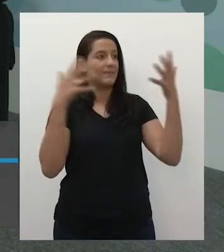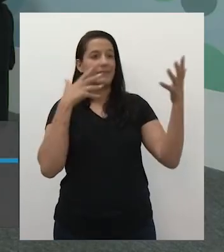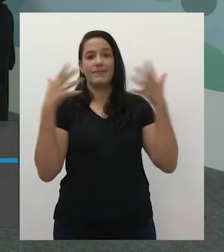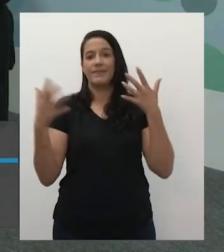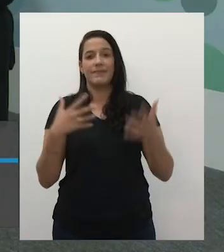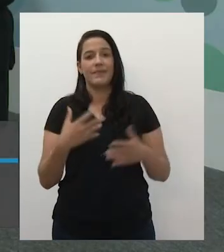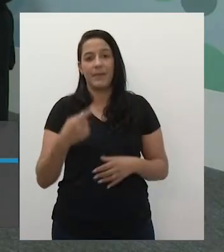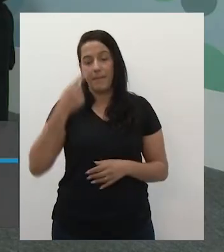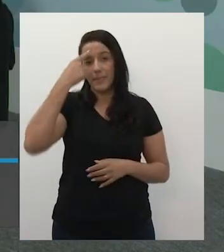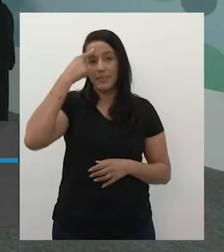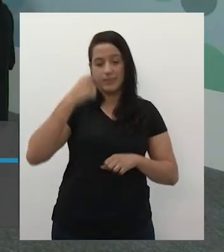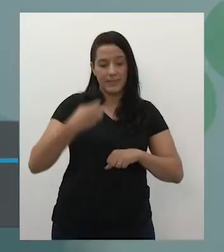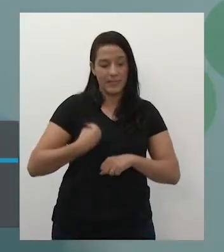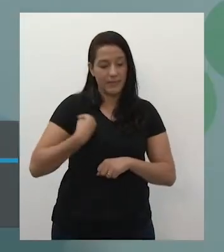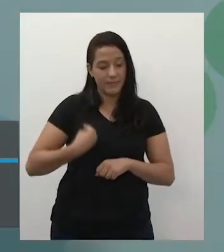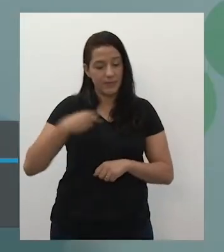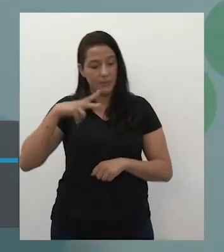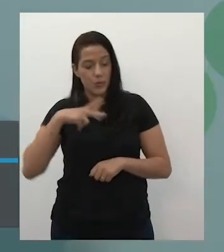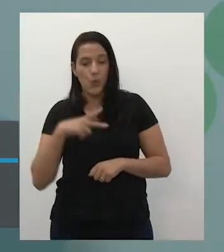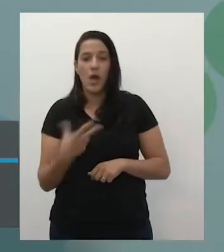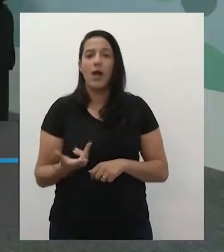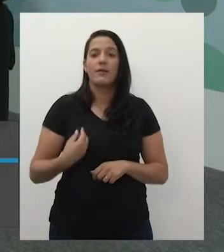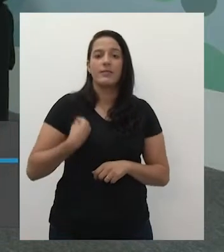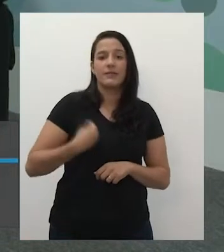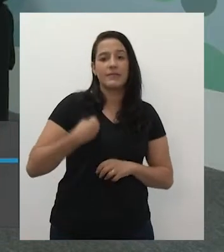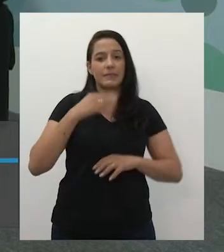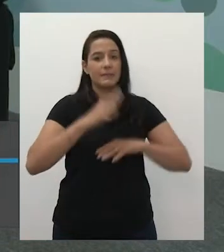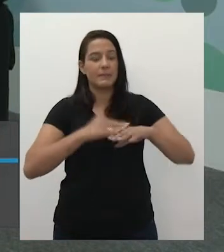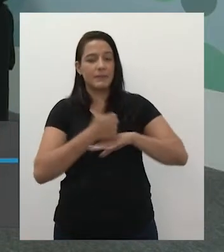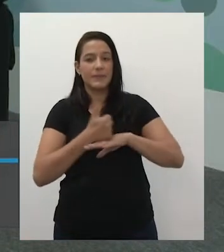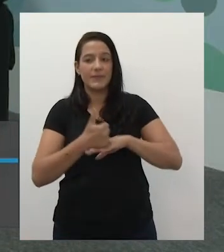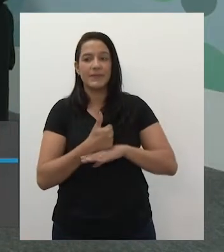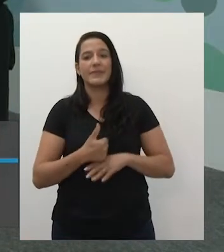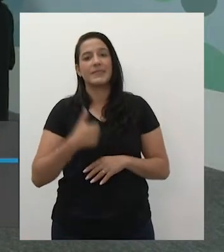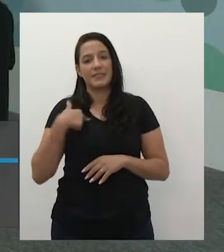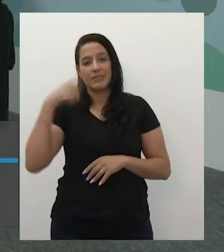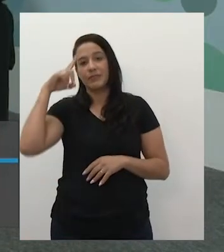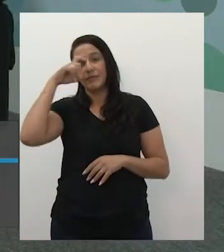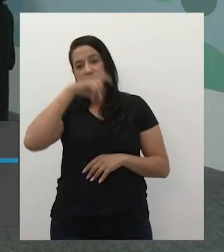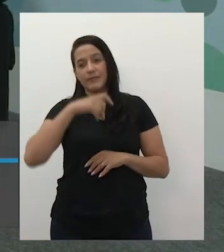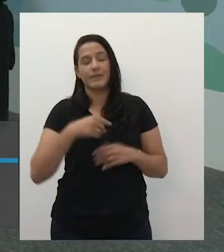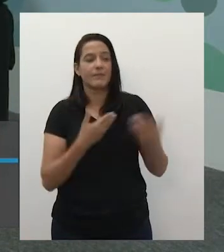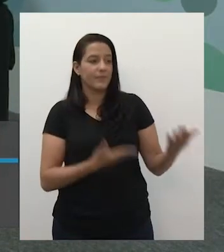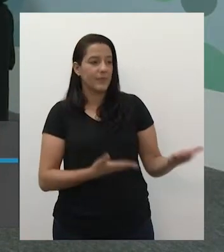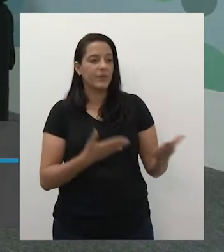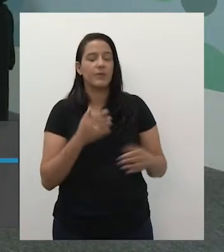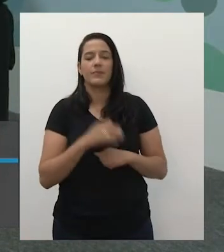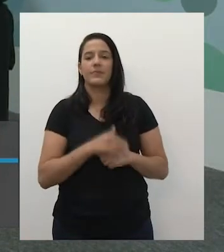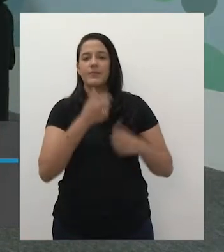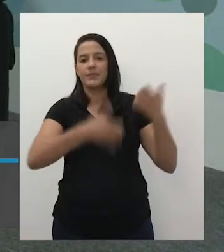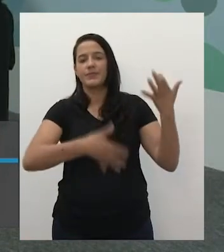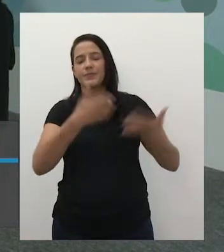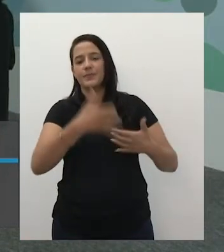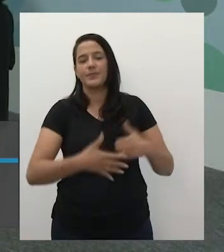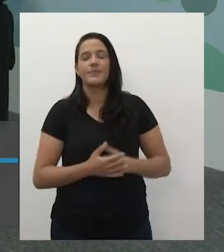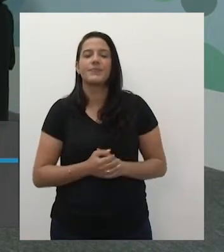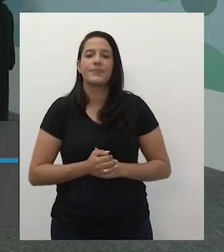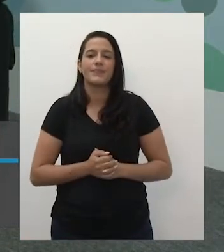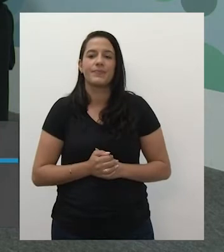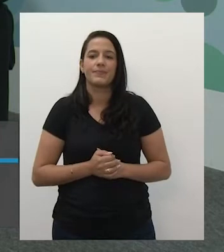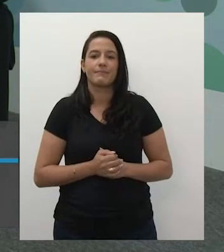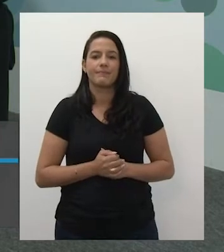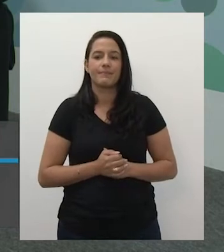próprio tempo. A professora Agnes, ela é de educação física, né? Ela coloca foco e organização, né, como muito importantes,